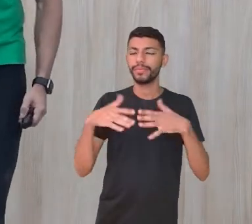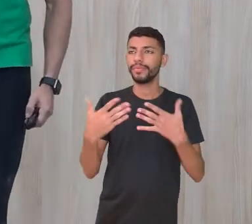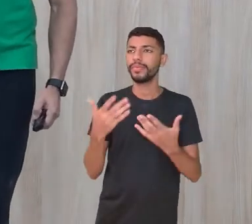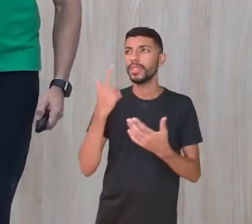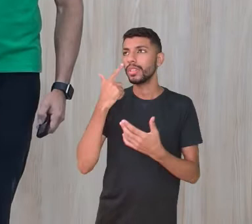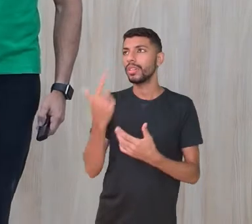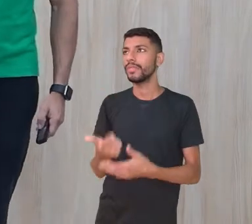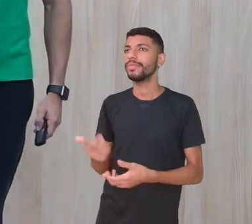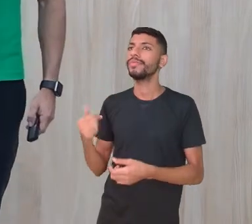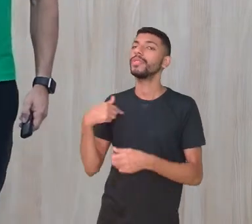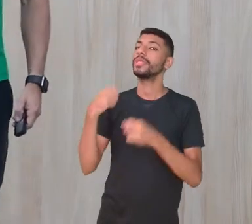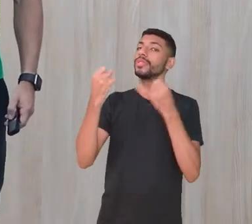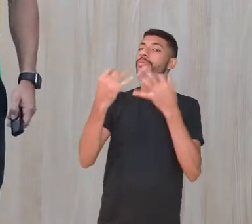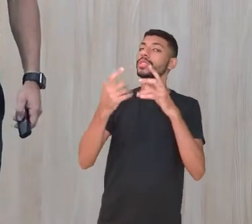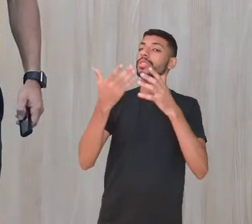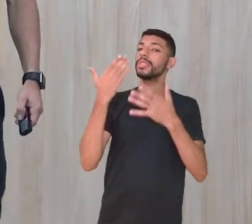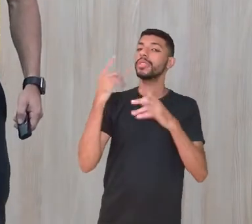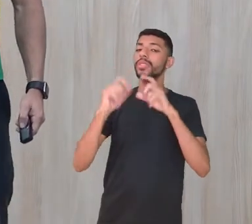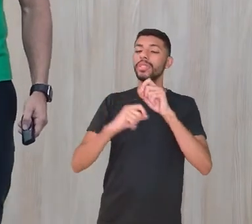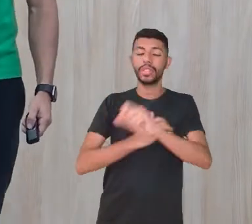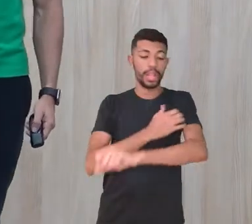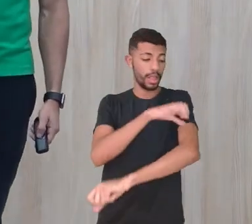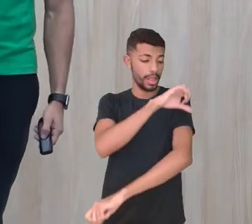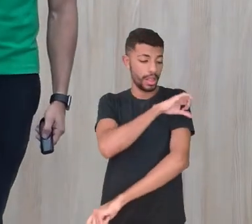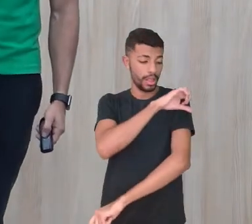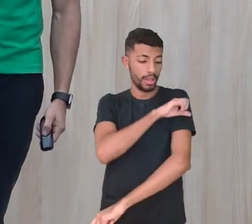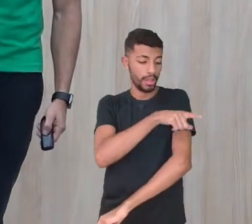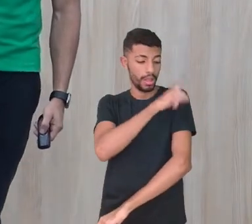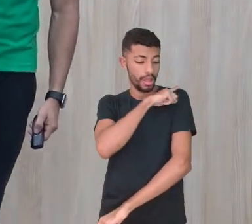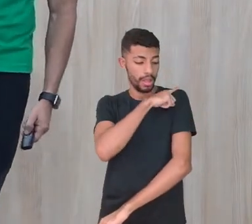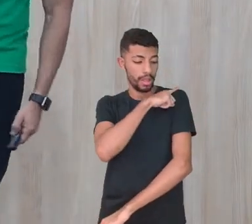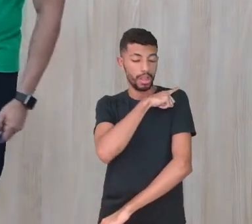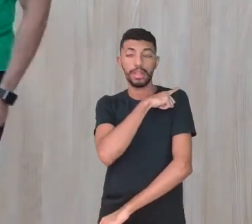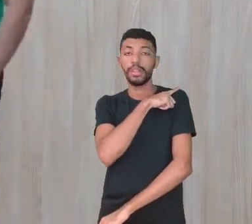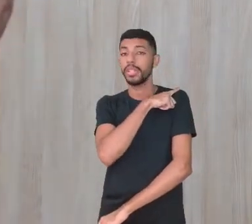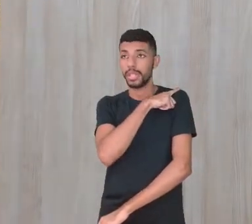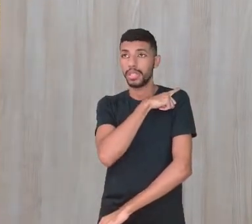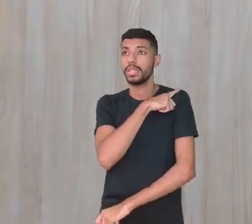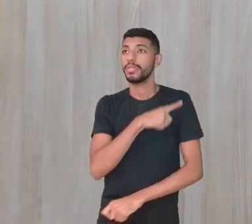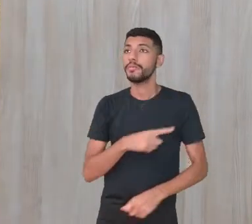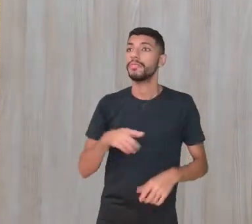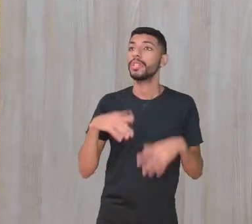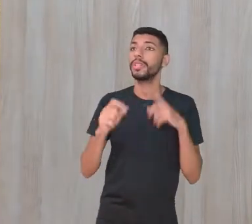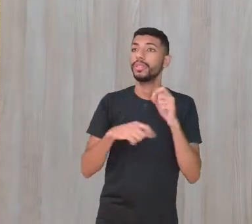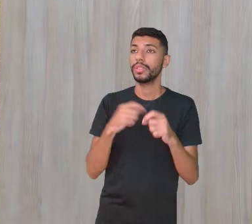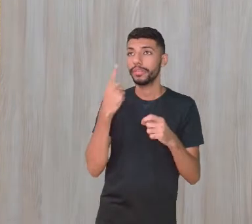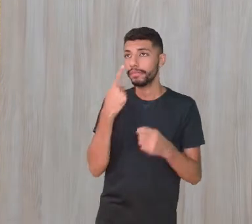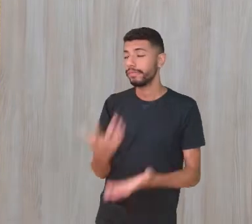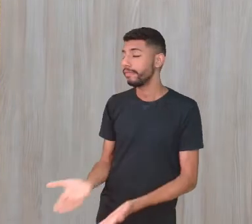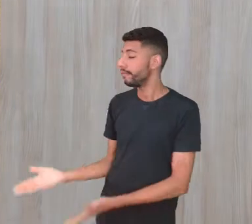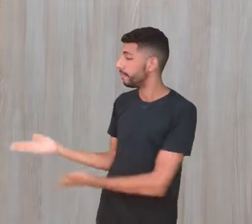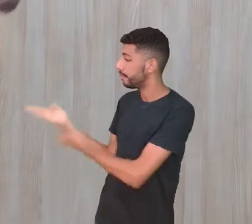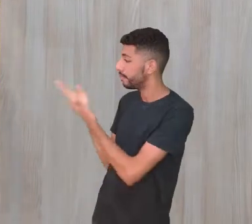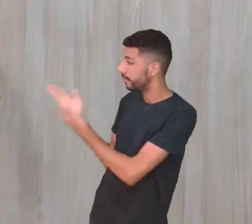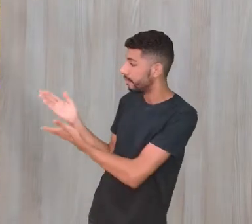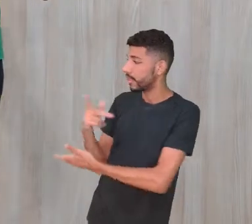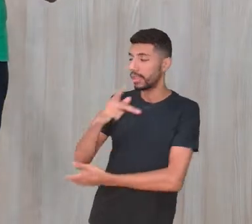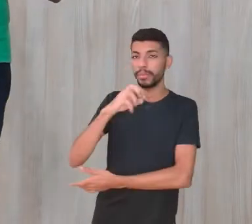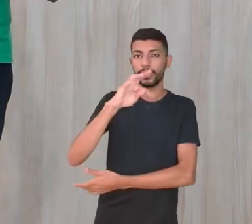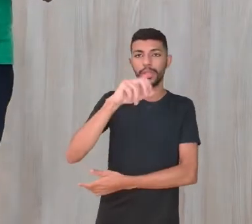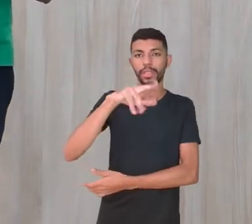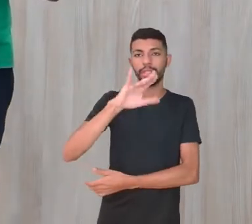disse, vai chegar no nono ano, vai chegar no primeiro ano de ensino médio e aí essas potenciações aqui vai